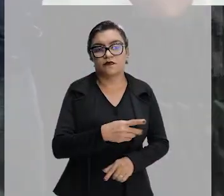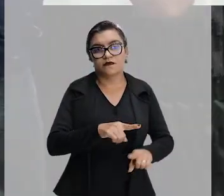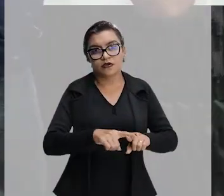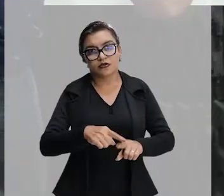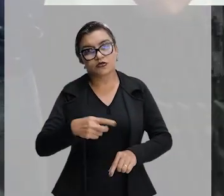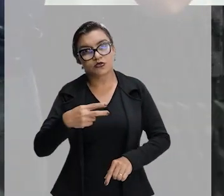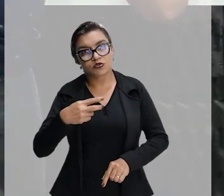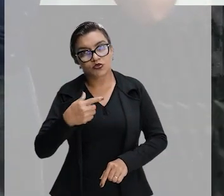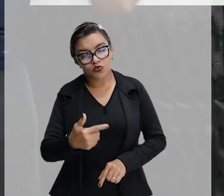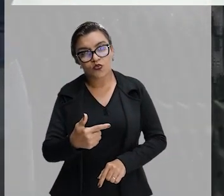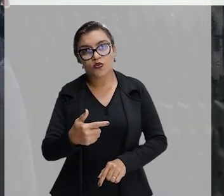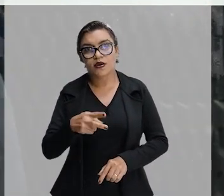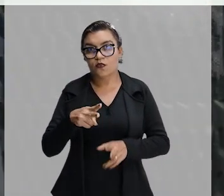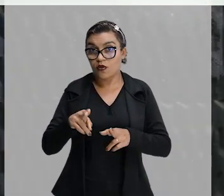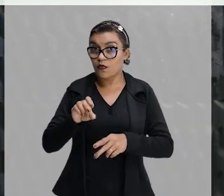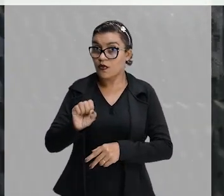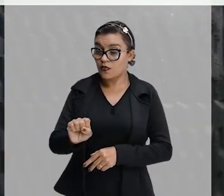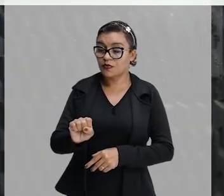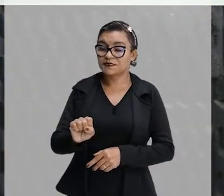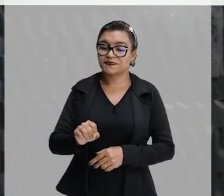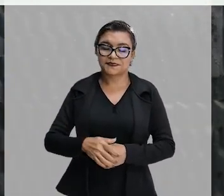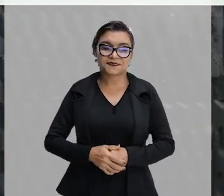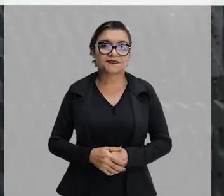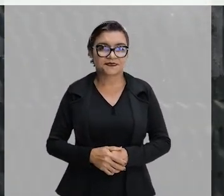né? Só essa